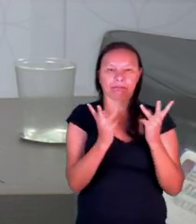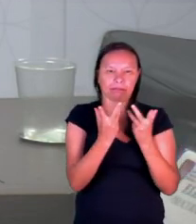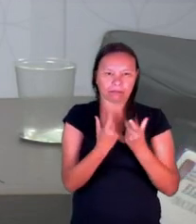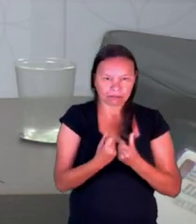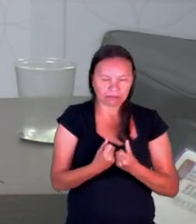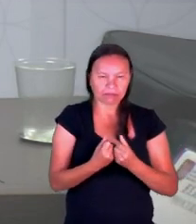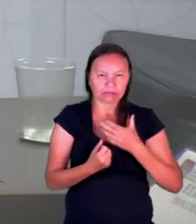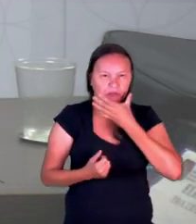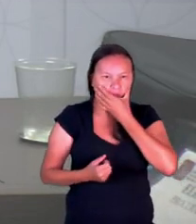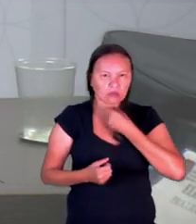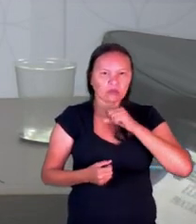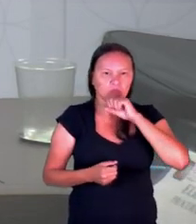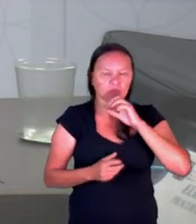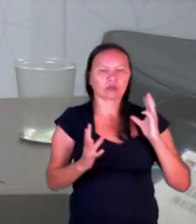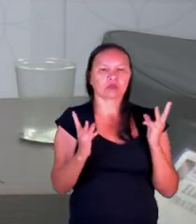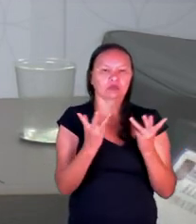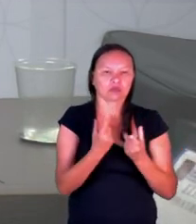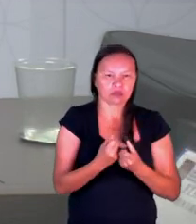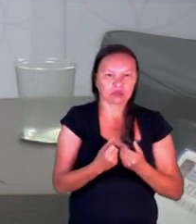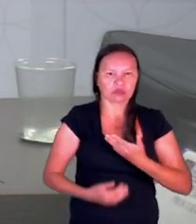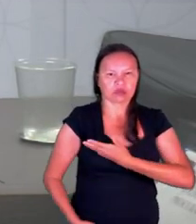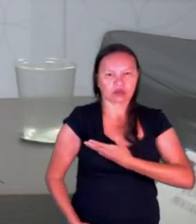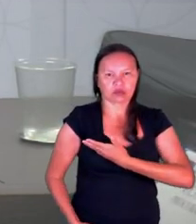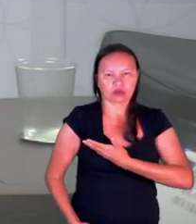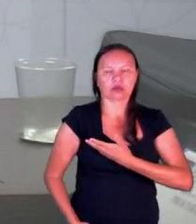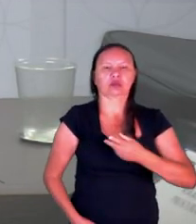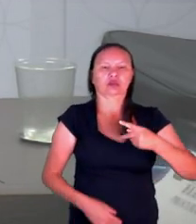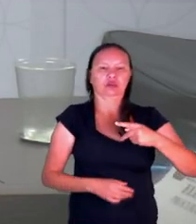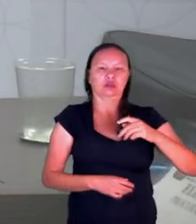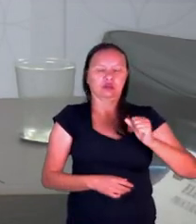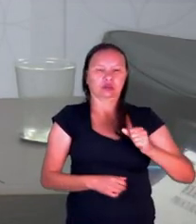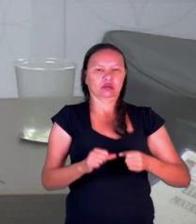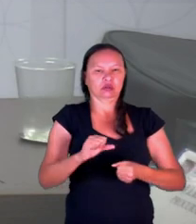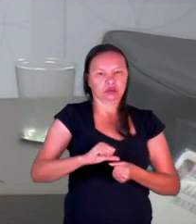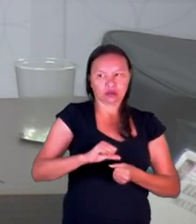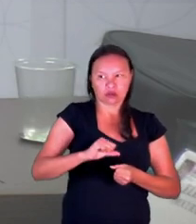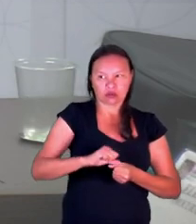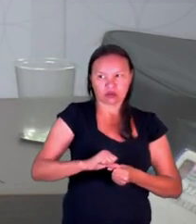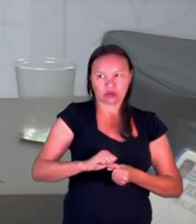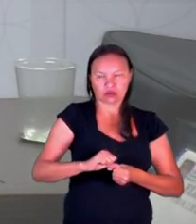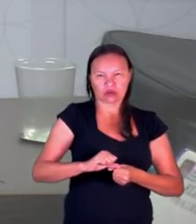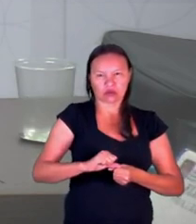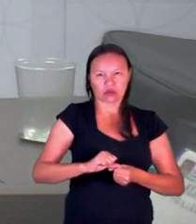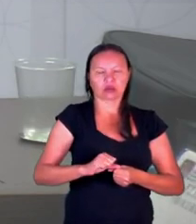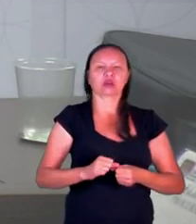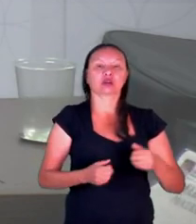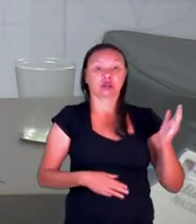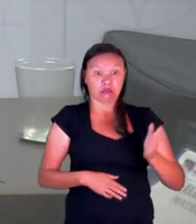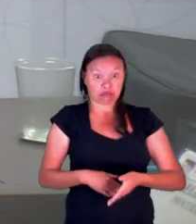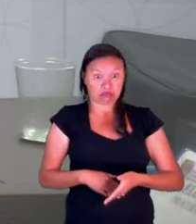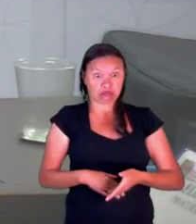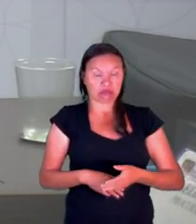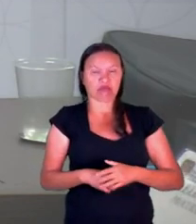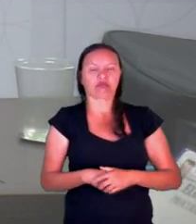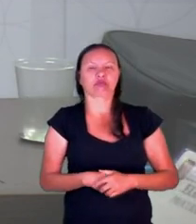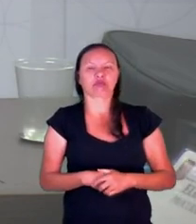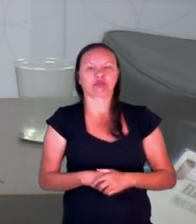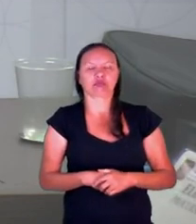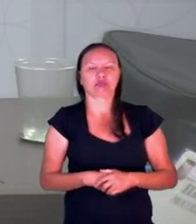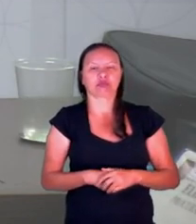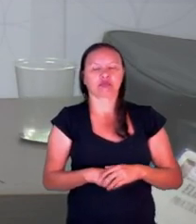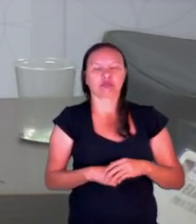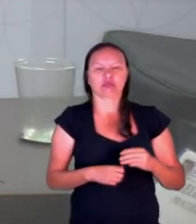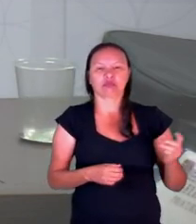de todas E aí o colega Paulo Leivas eh faz uma síntese do que foi hoje nos